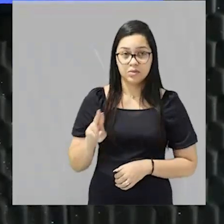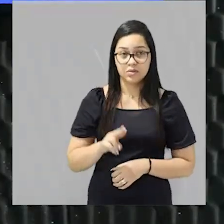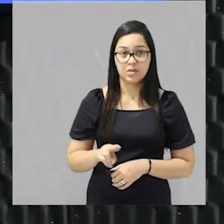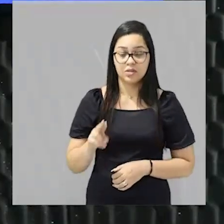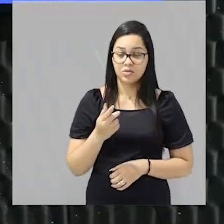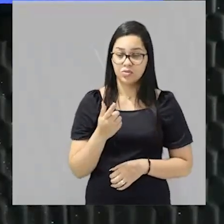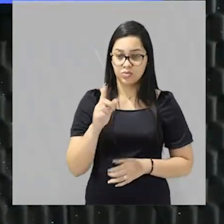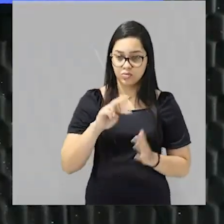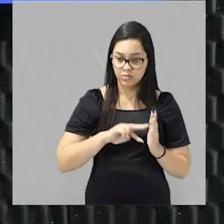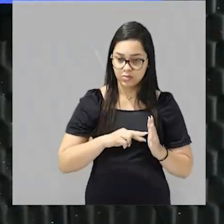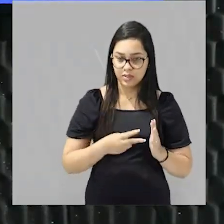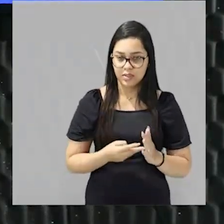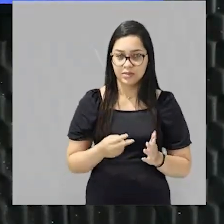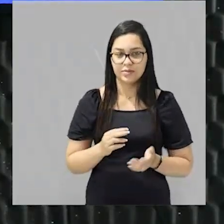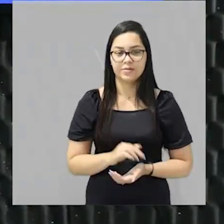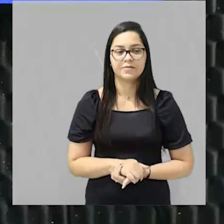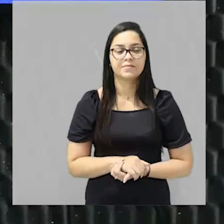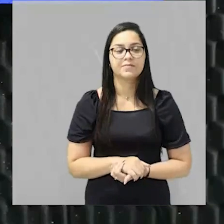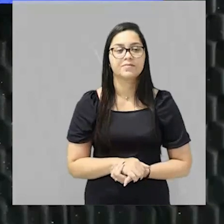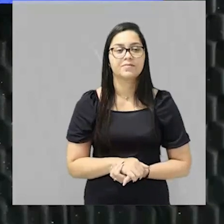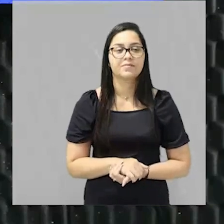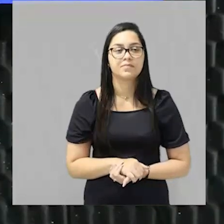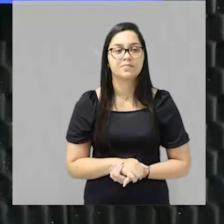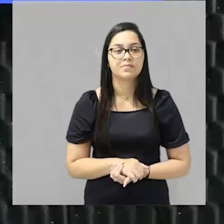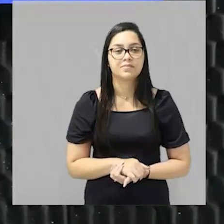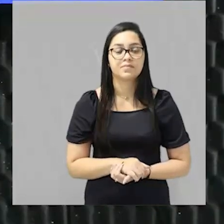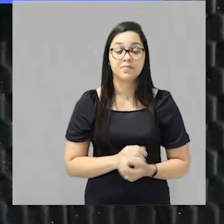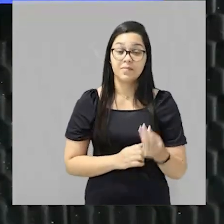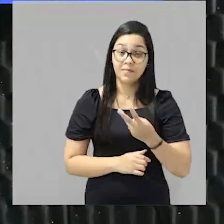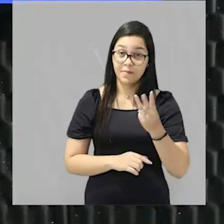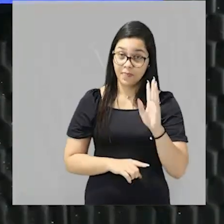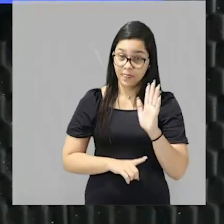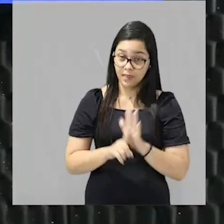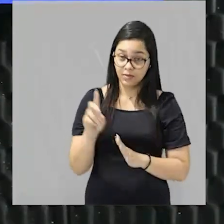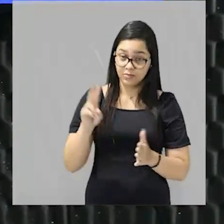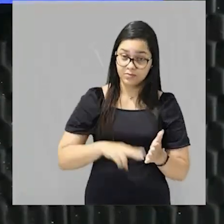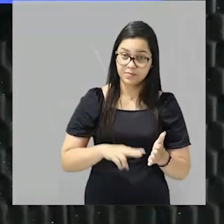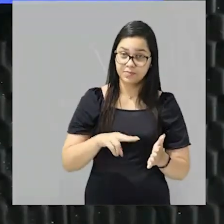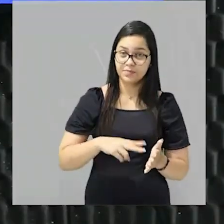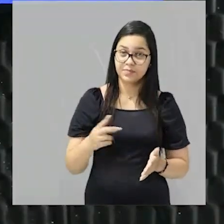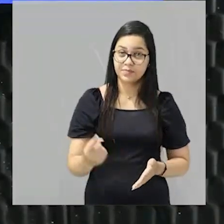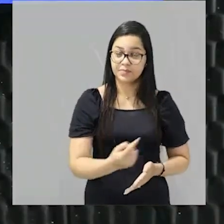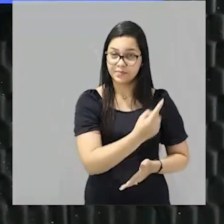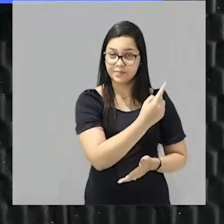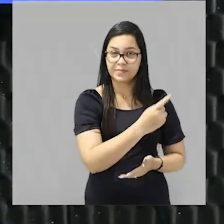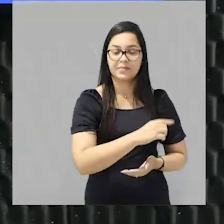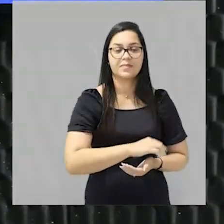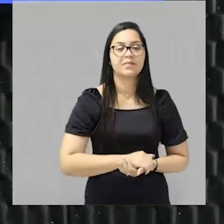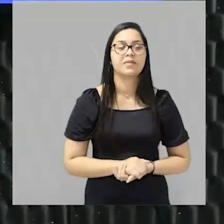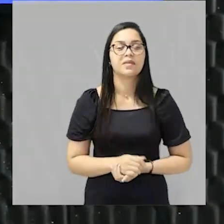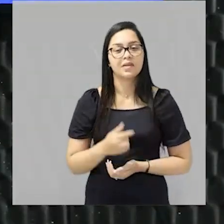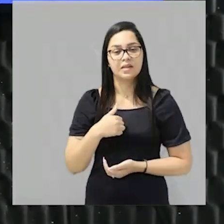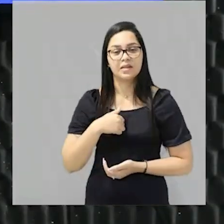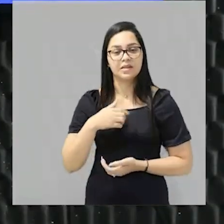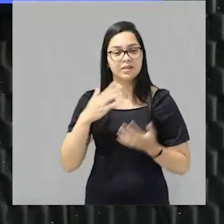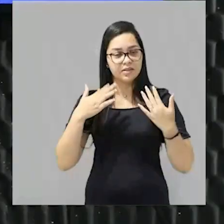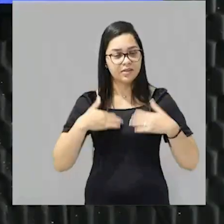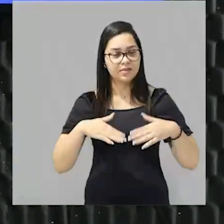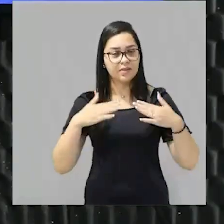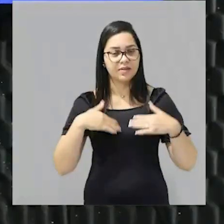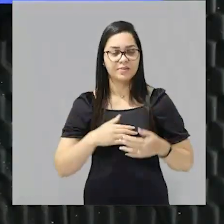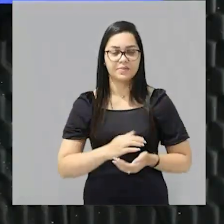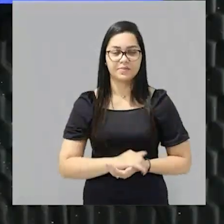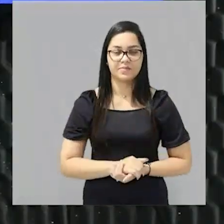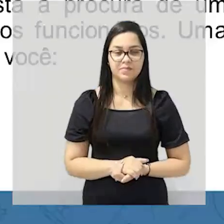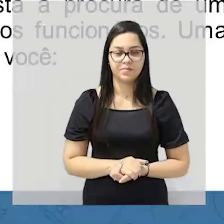prática, mostra a limitação dos conceitos corriqueiros de calor e temperatura, tá certo? Então, a temperatura da água